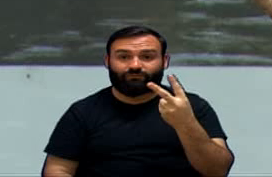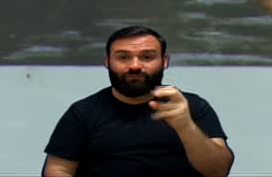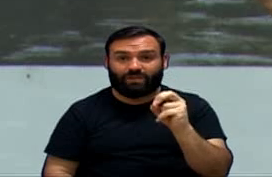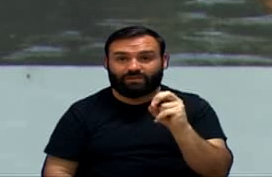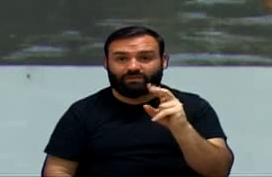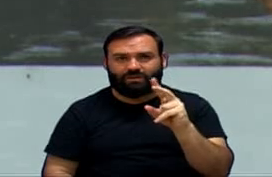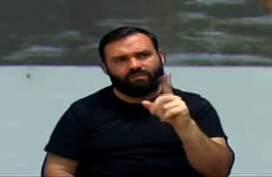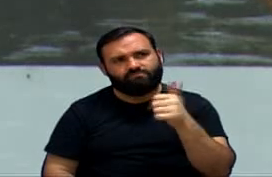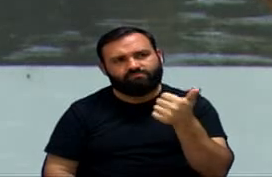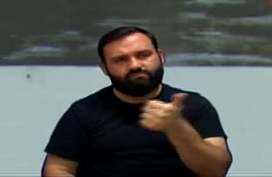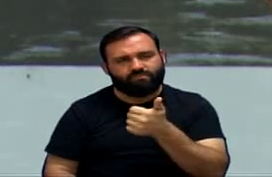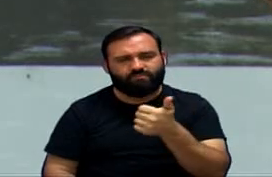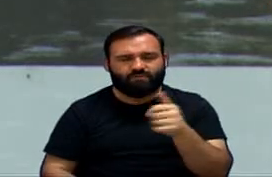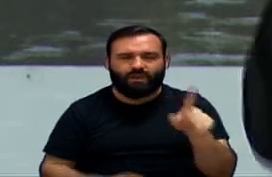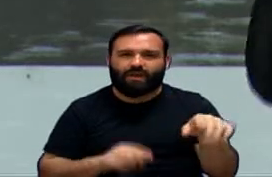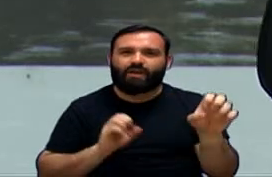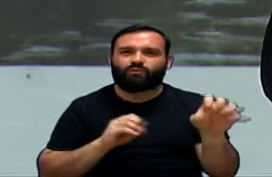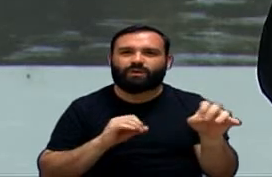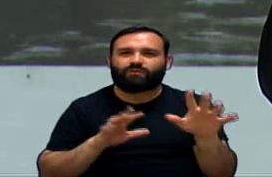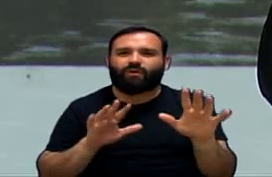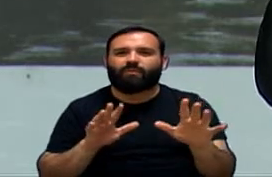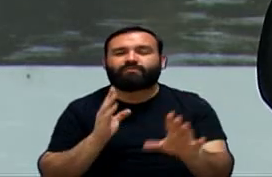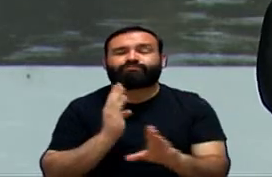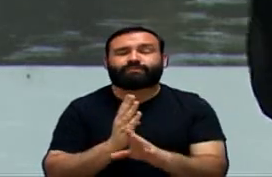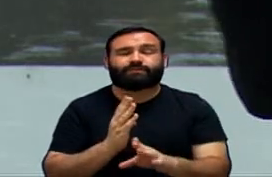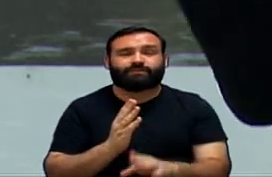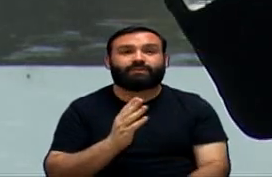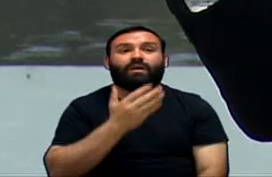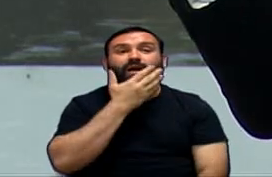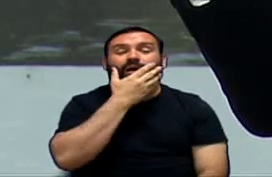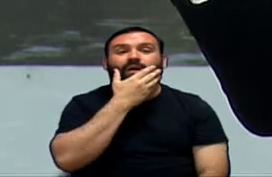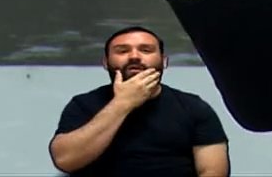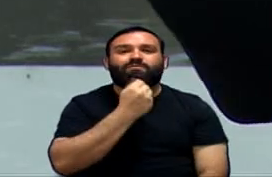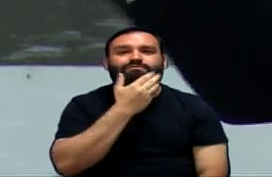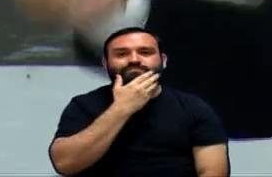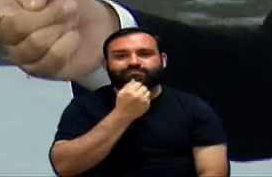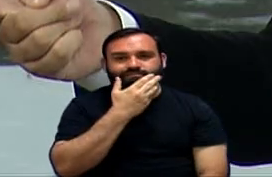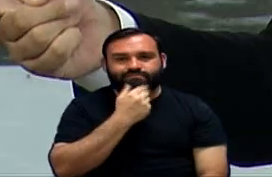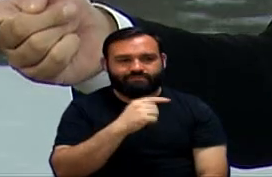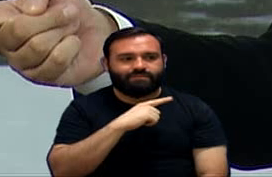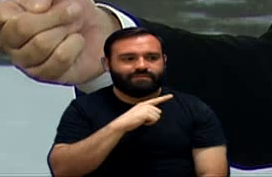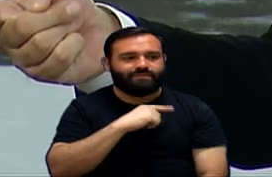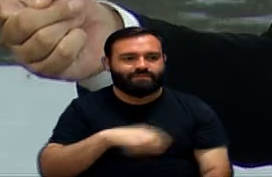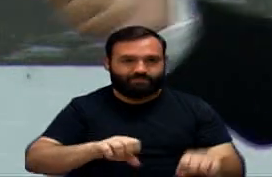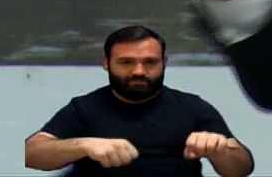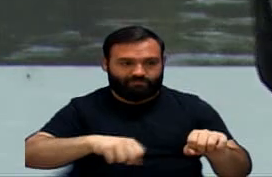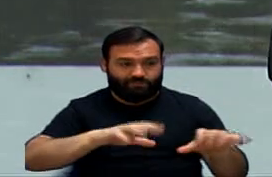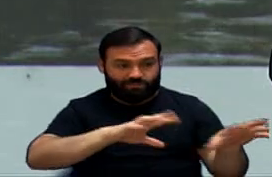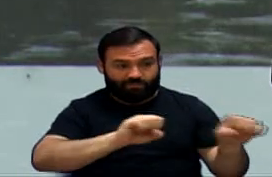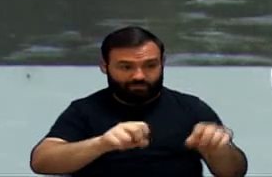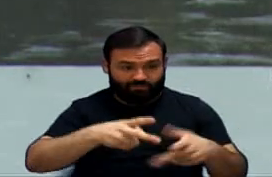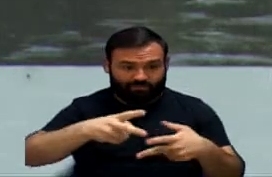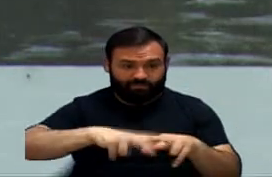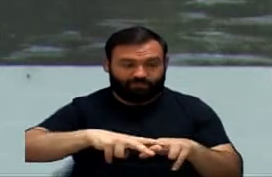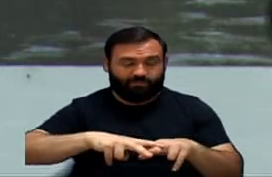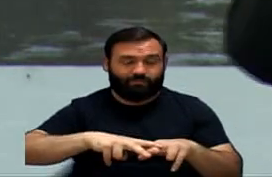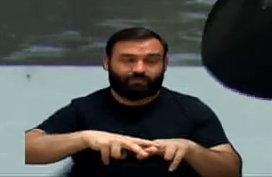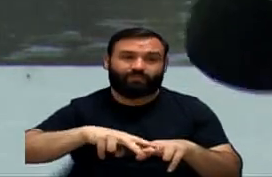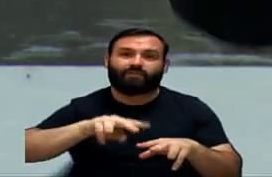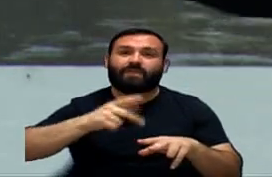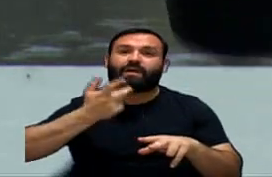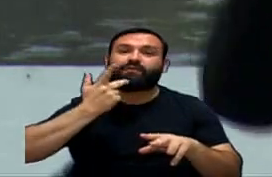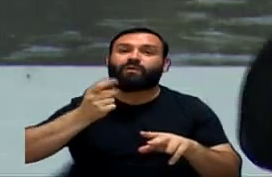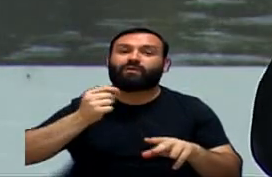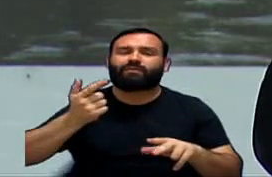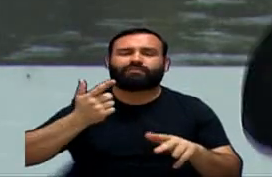número sim educativo aí o rapaz que teve a moto aprendida ele vai falar